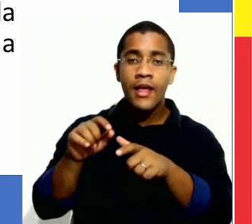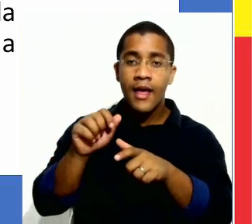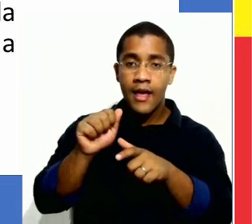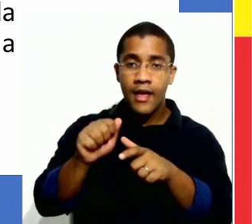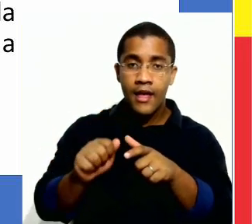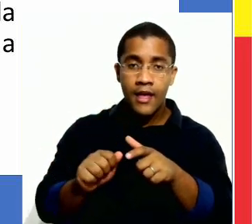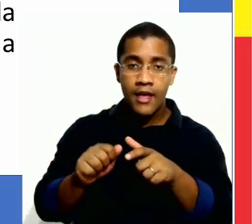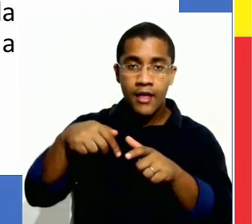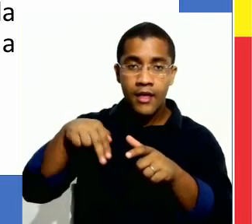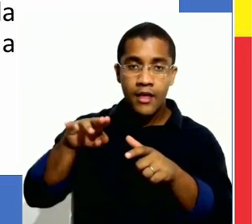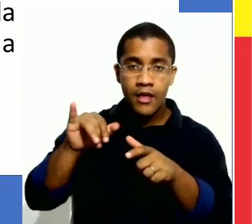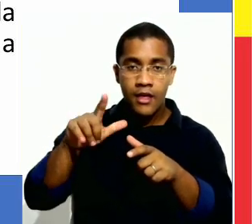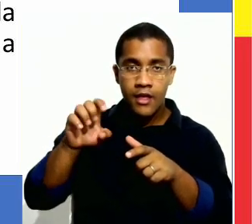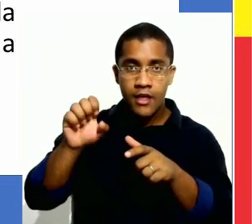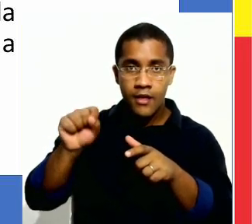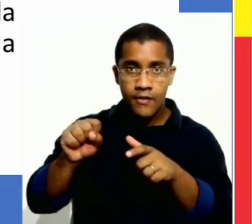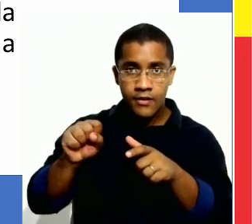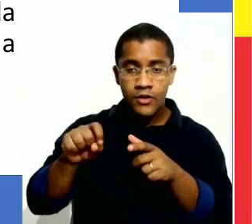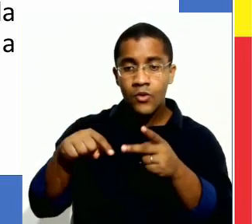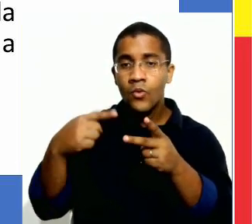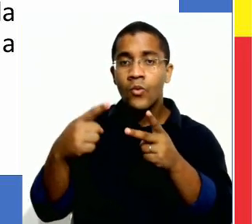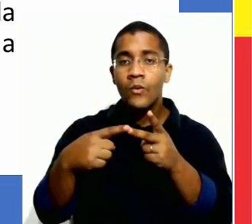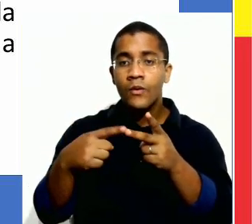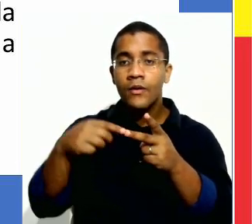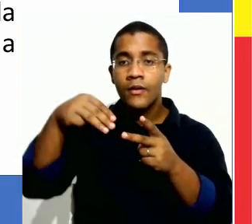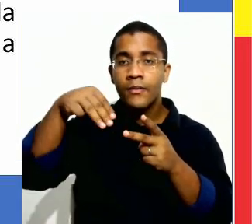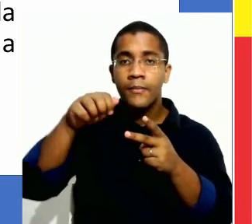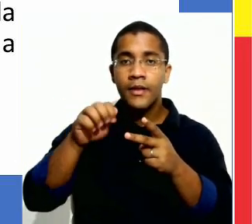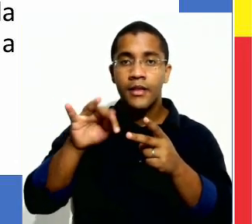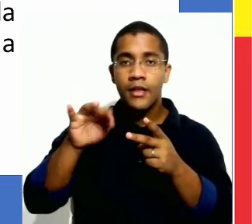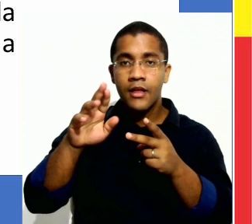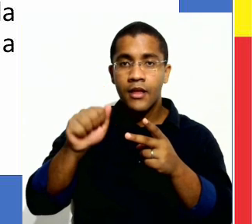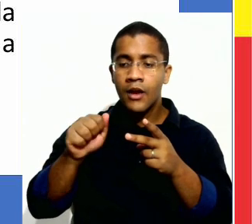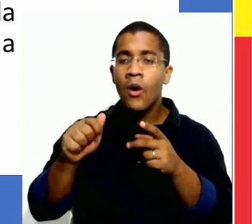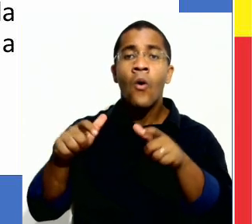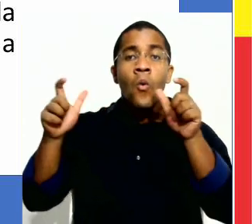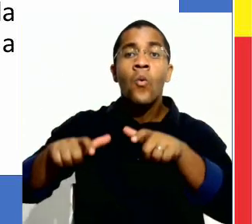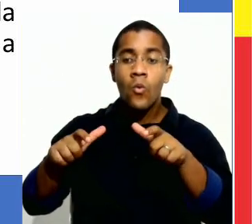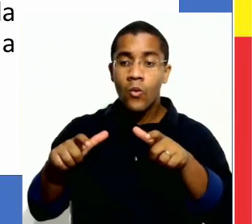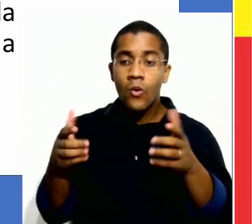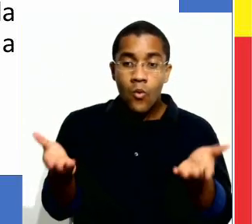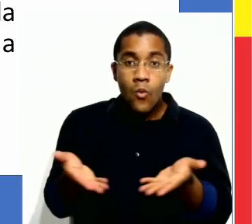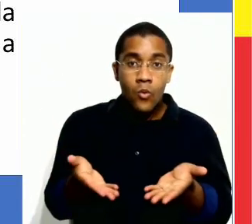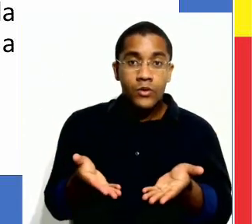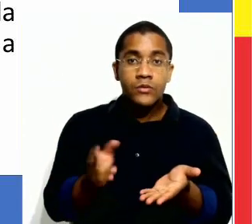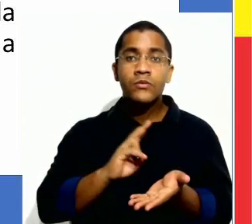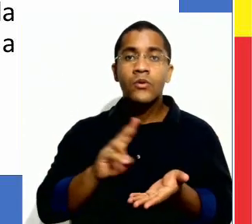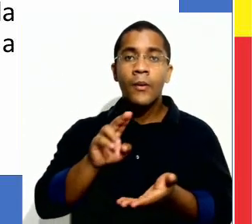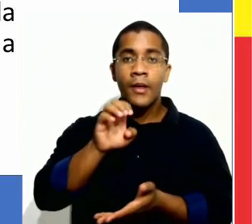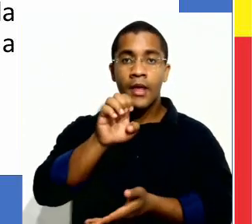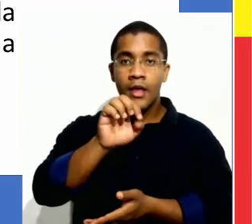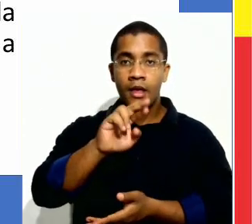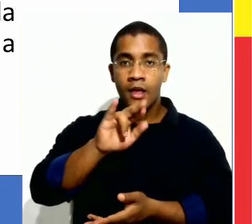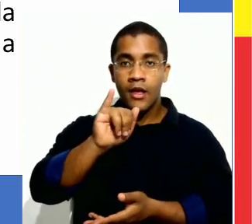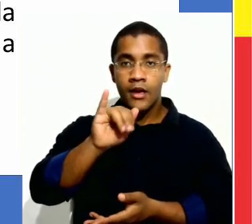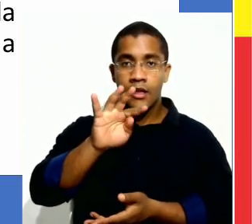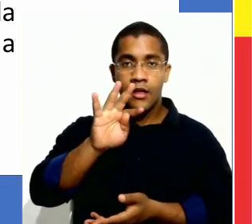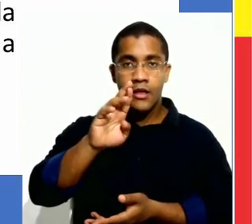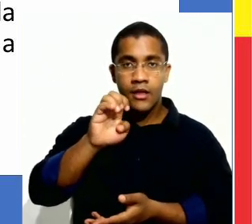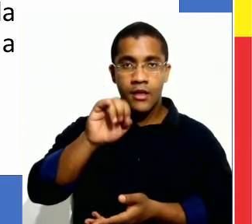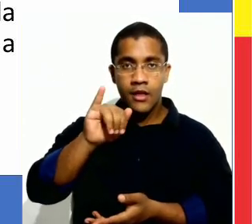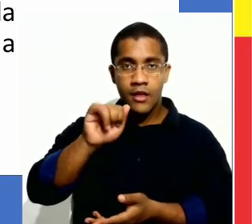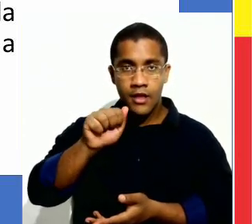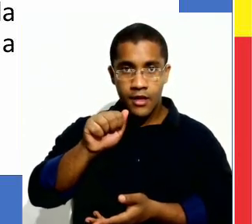de Adulis e Matara, onde hoje é Eritreia. Então, a partir